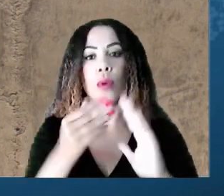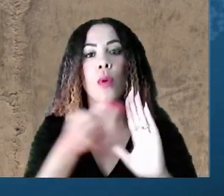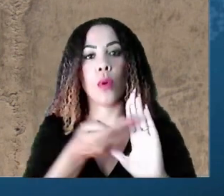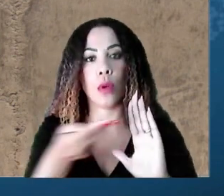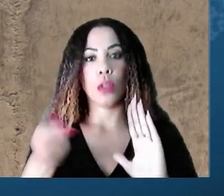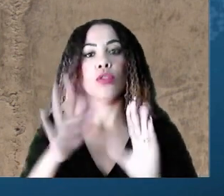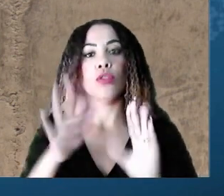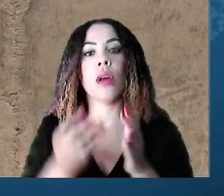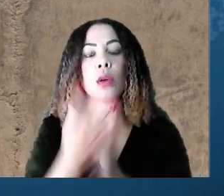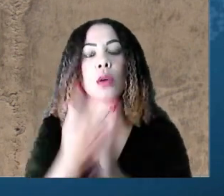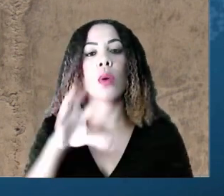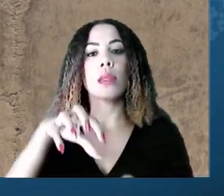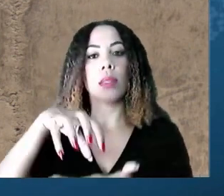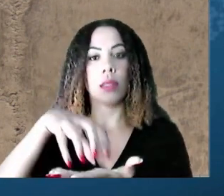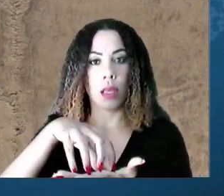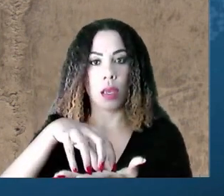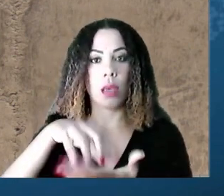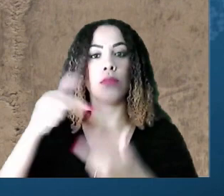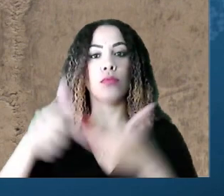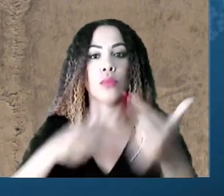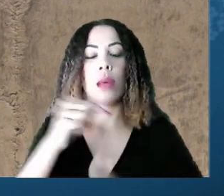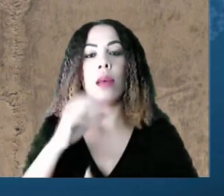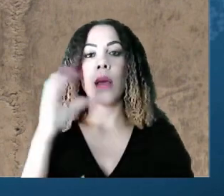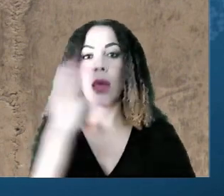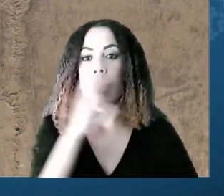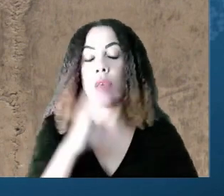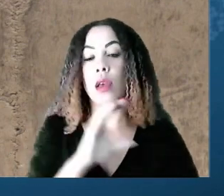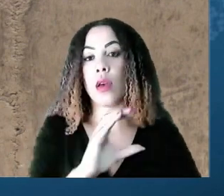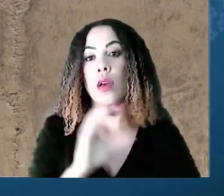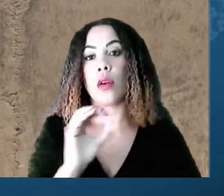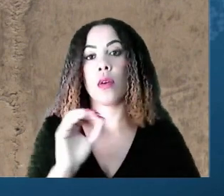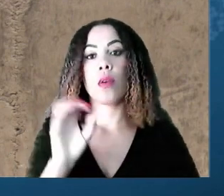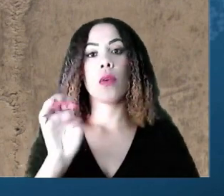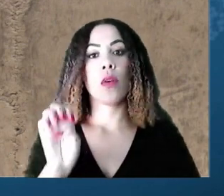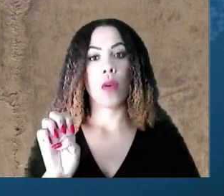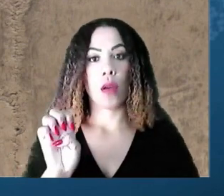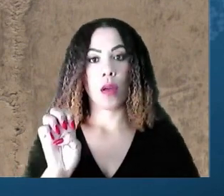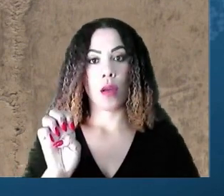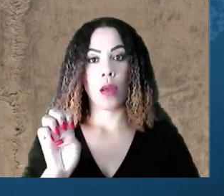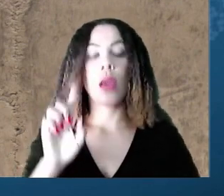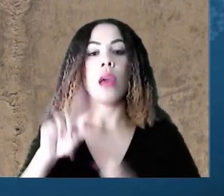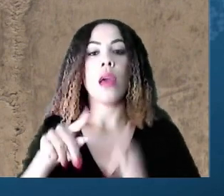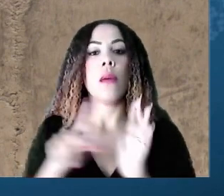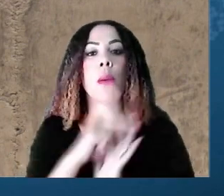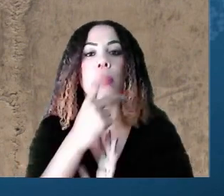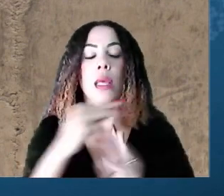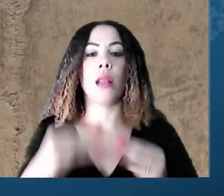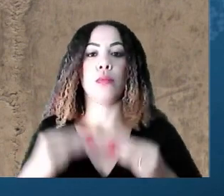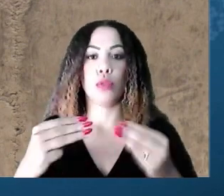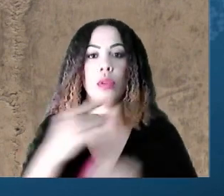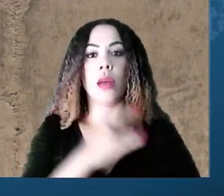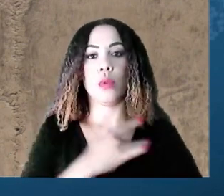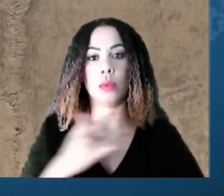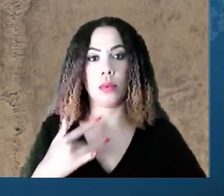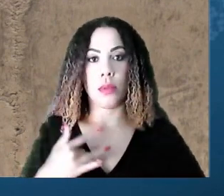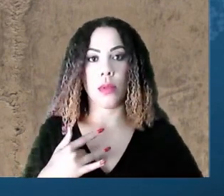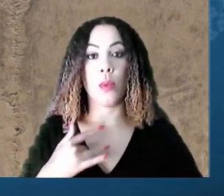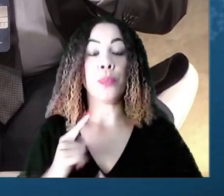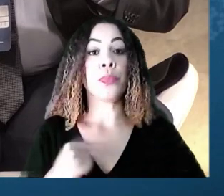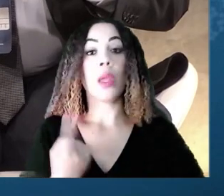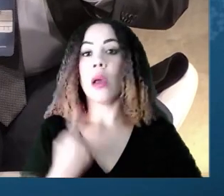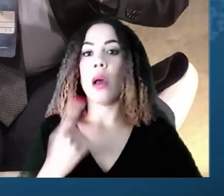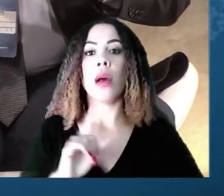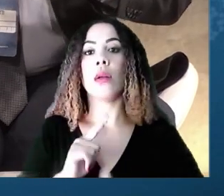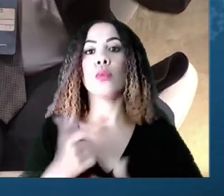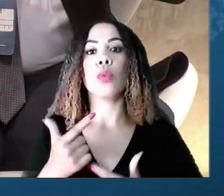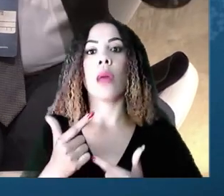de operações emergenciais, o COI, no Ministério da Saúde, e nós não estamos deixando faltar